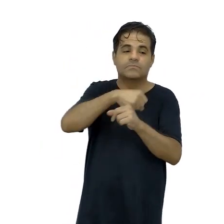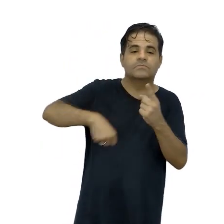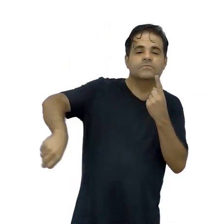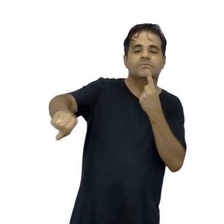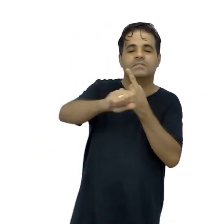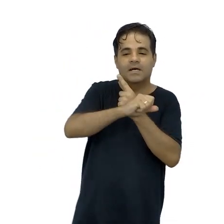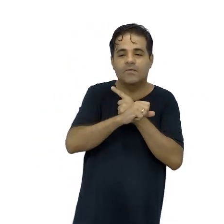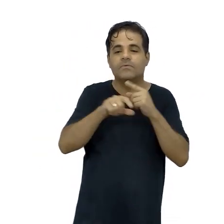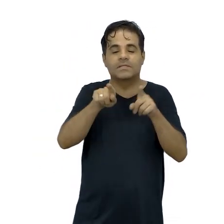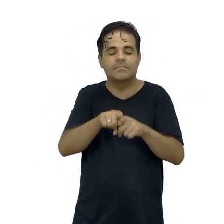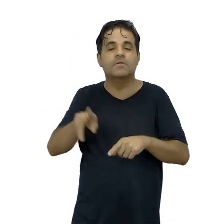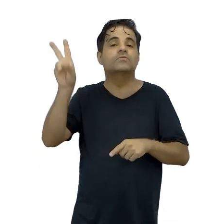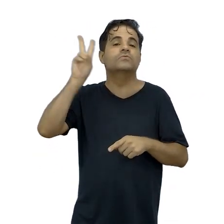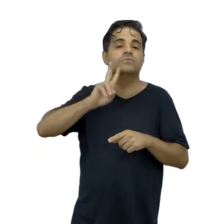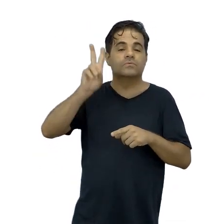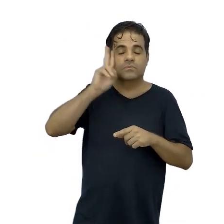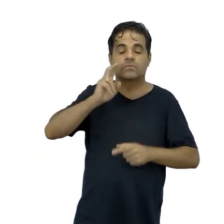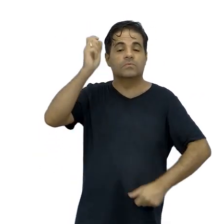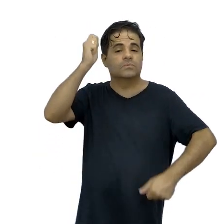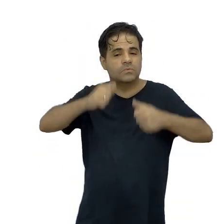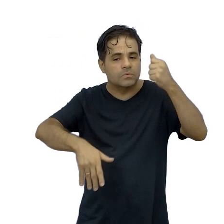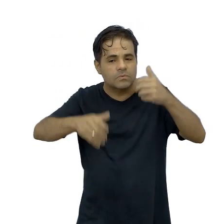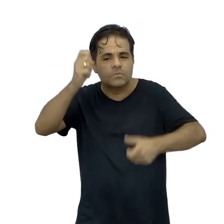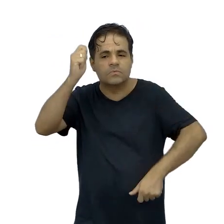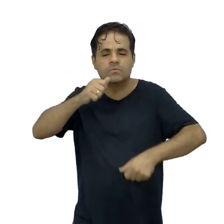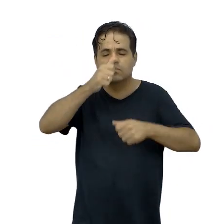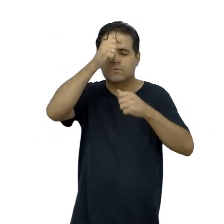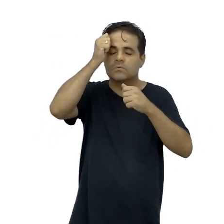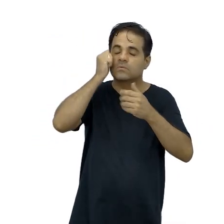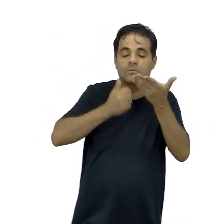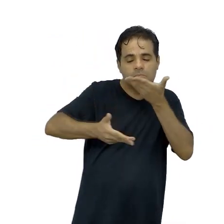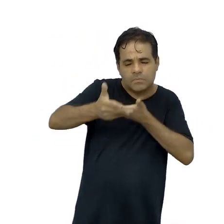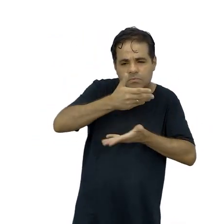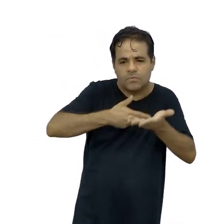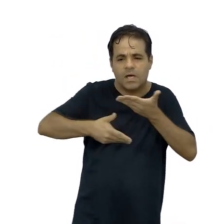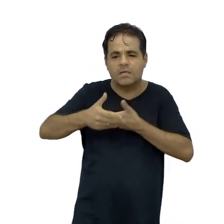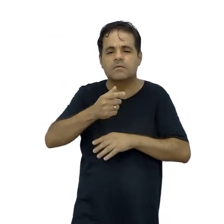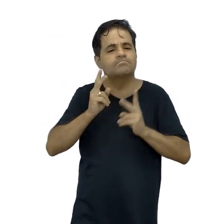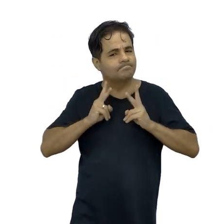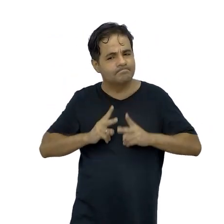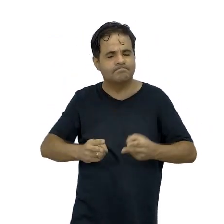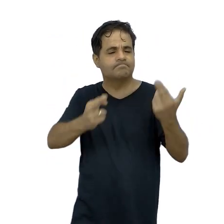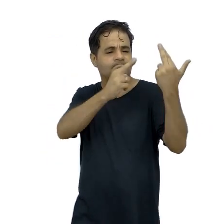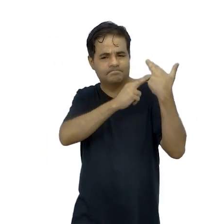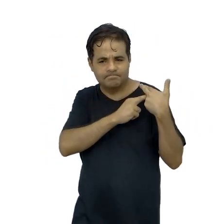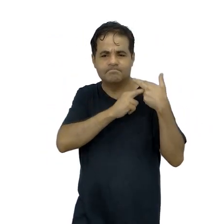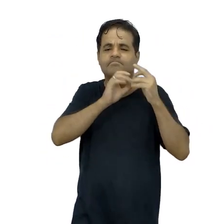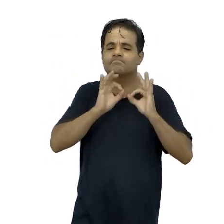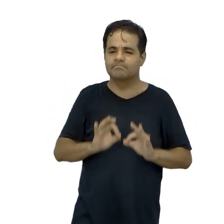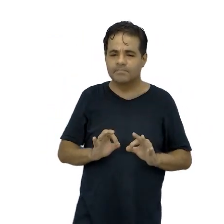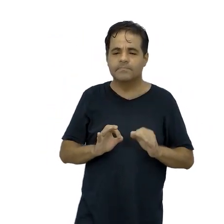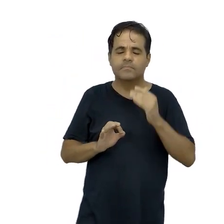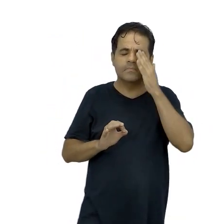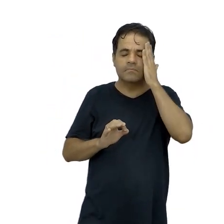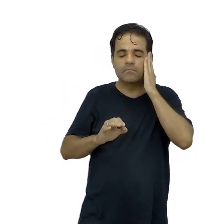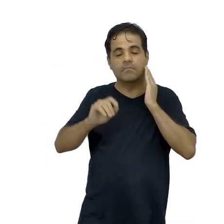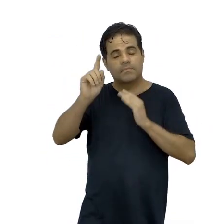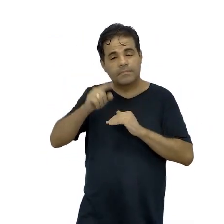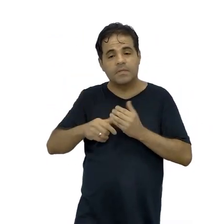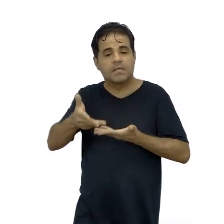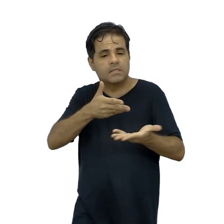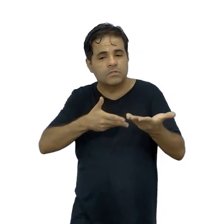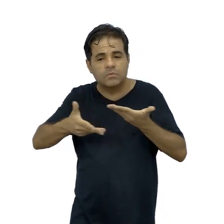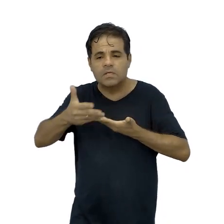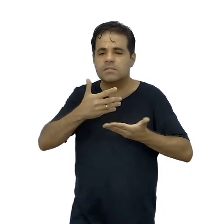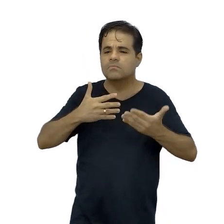sociais e historicamente situados em uma interação sempre responsiva. Que essa